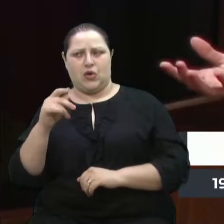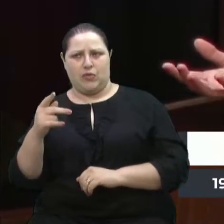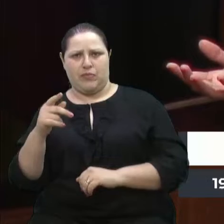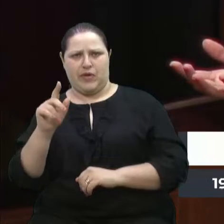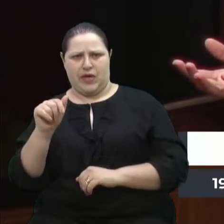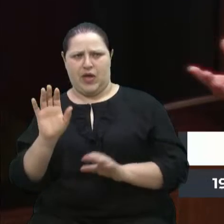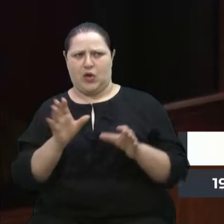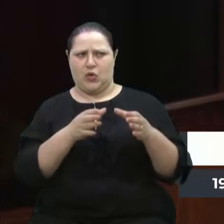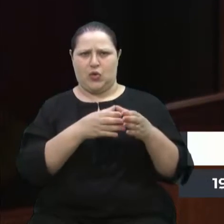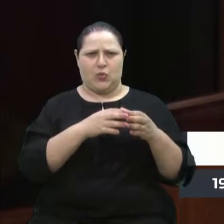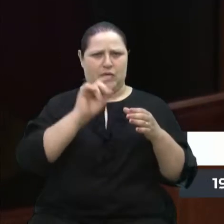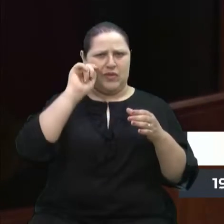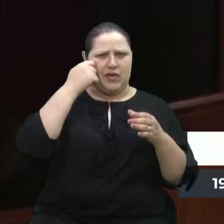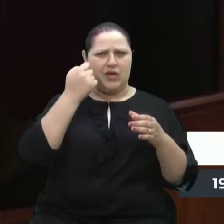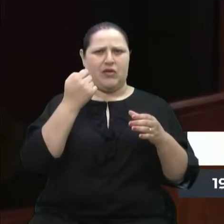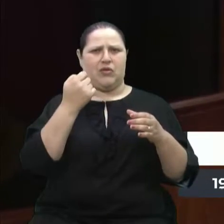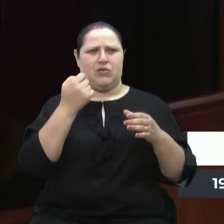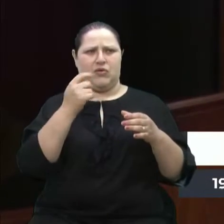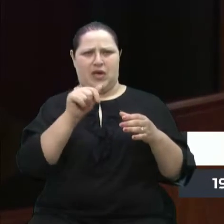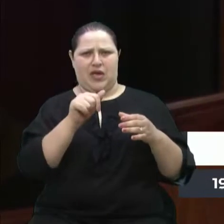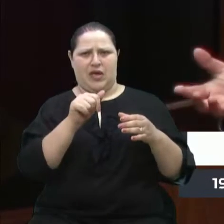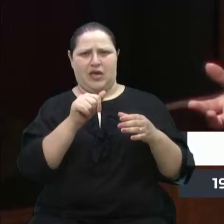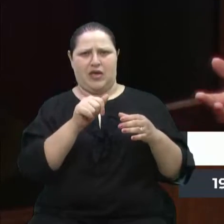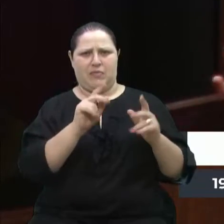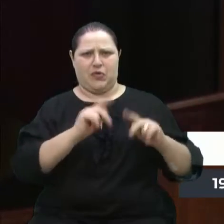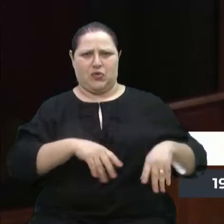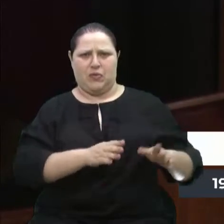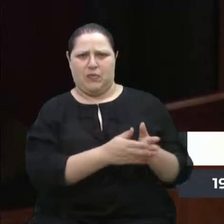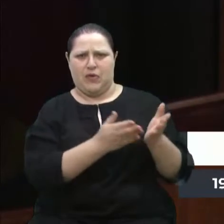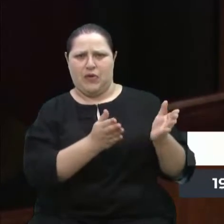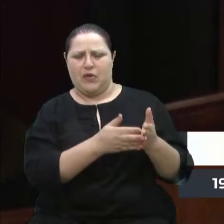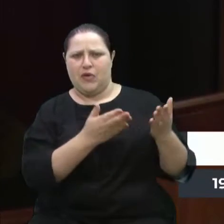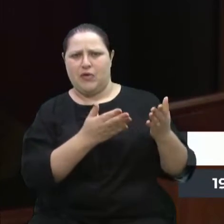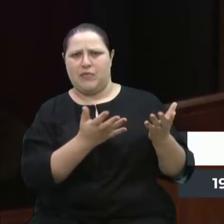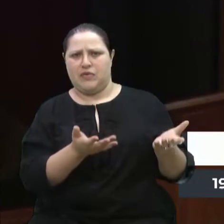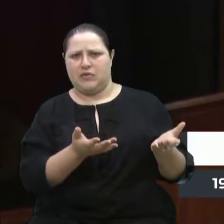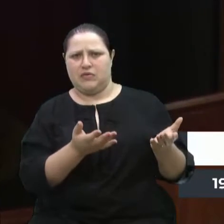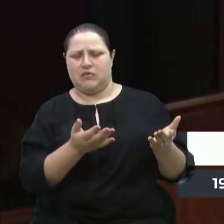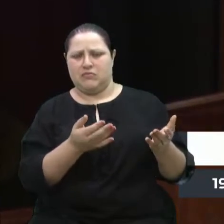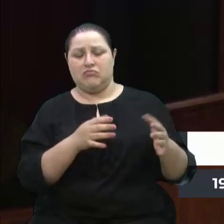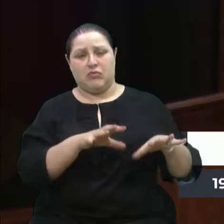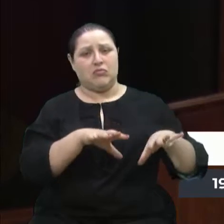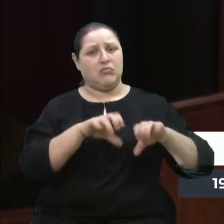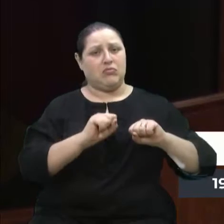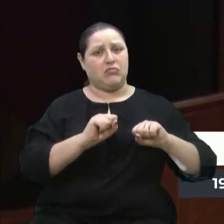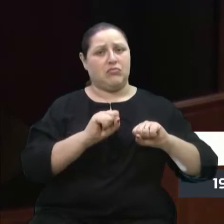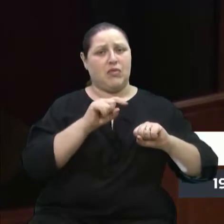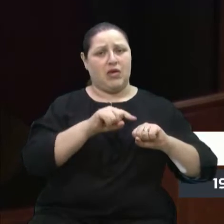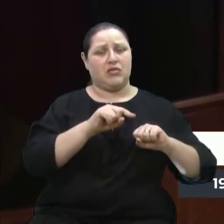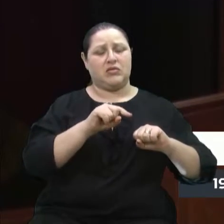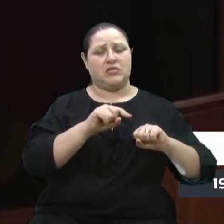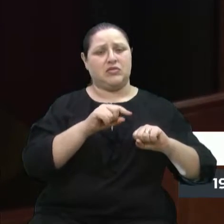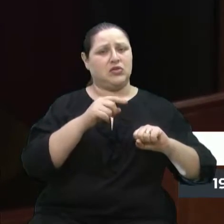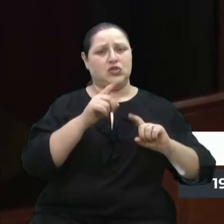povo negro, que se apropriou do hip-hop, que é uma forma de manifestação. E aí,